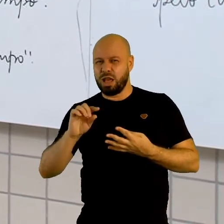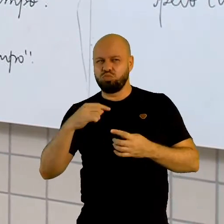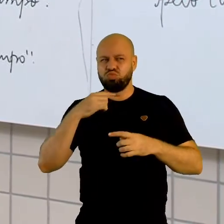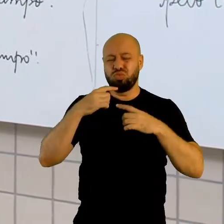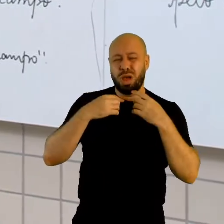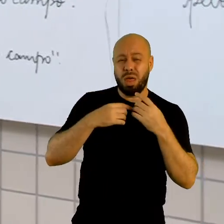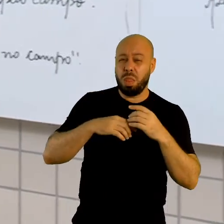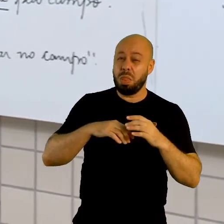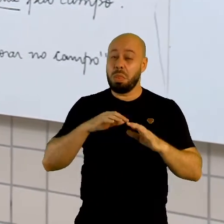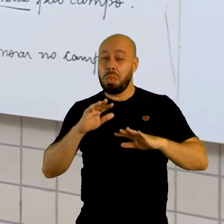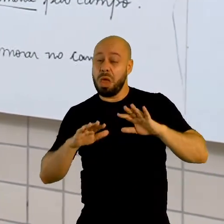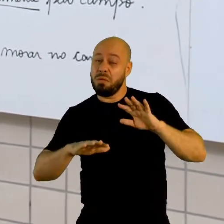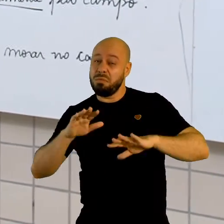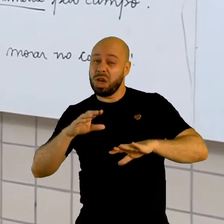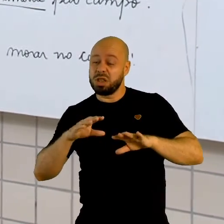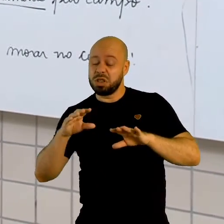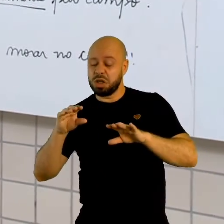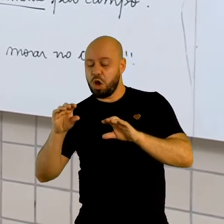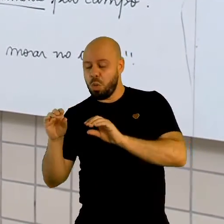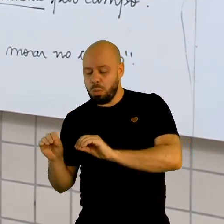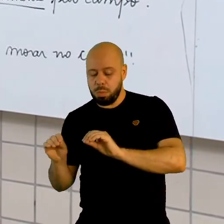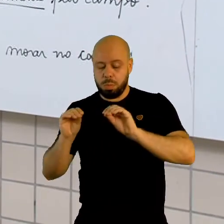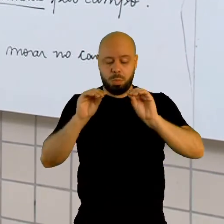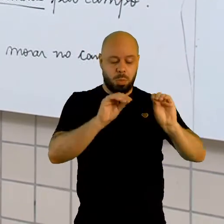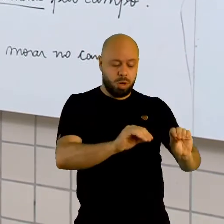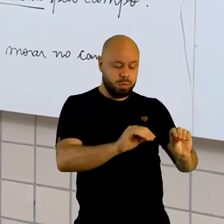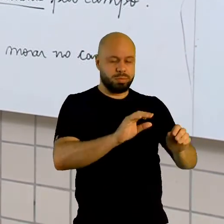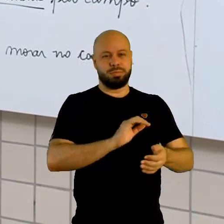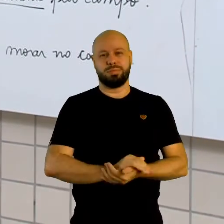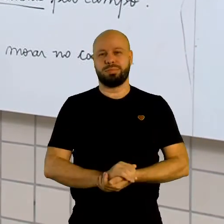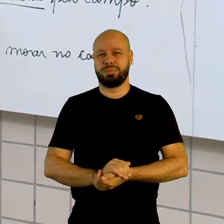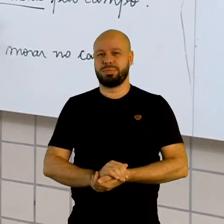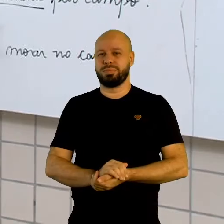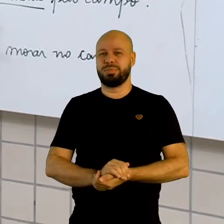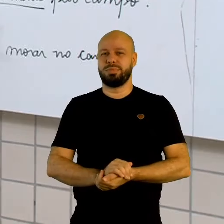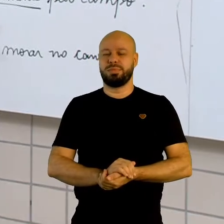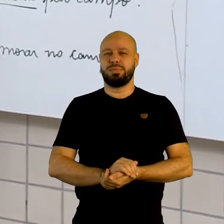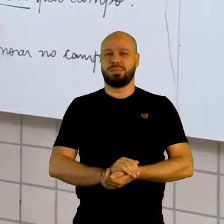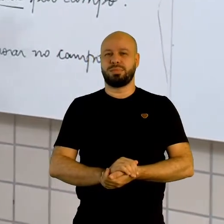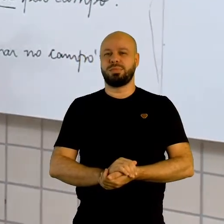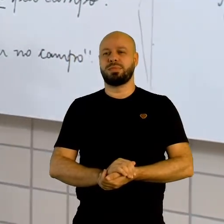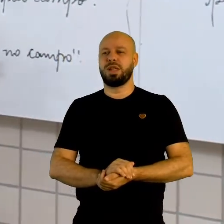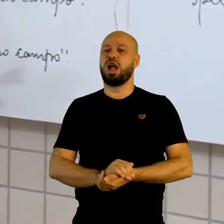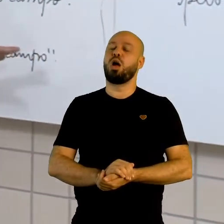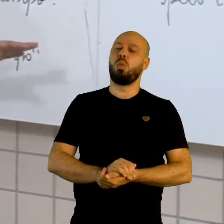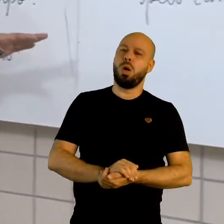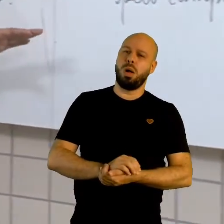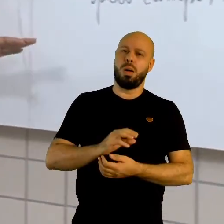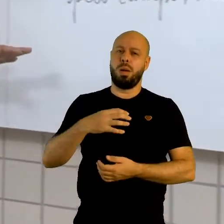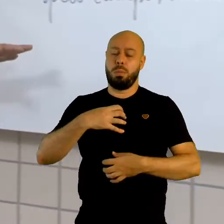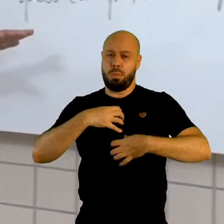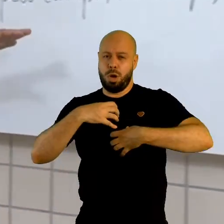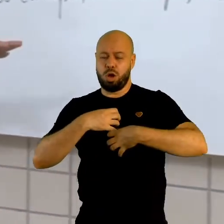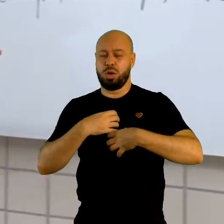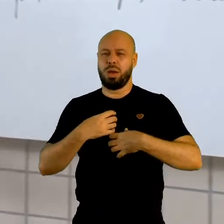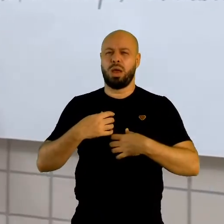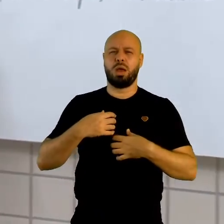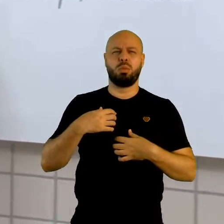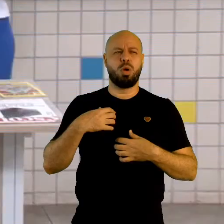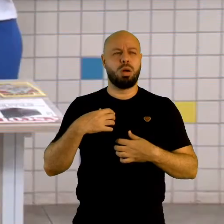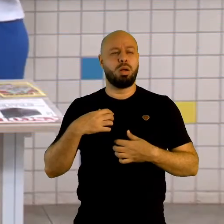campo. Advérbio de modo. Caminho tranquilamente pelo campo.